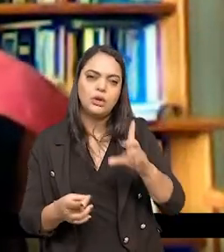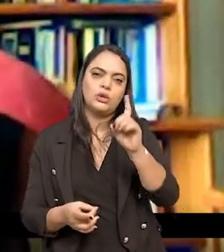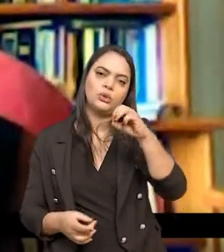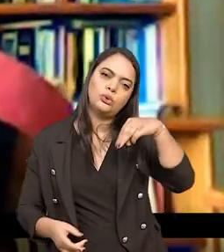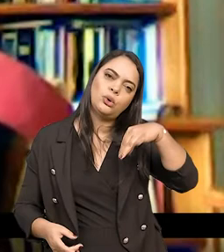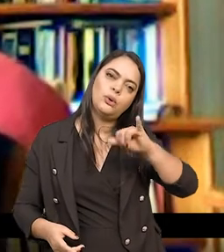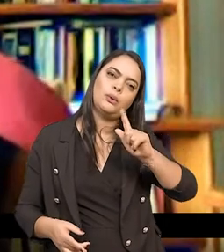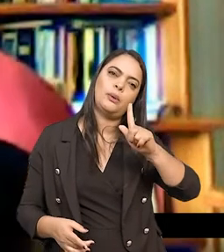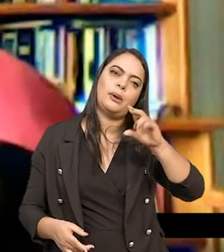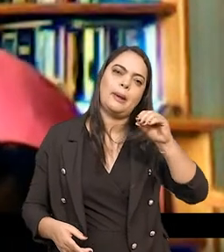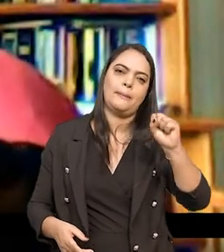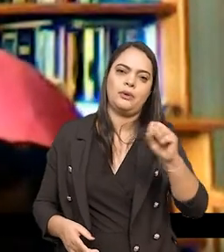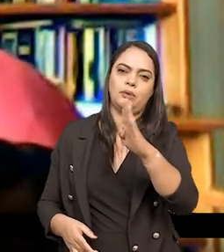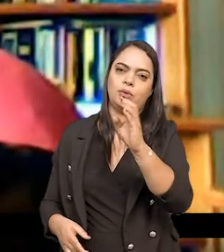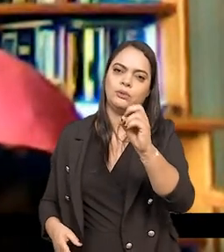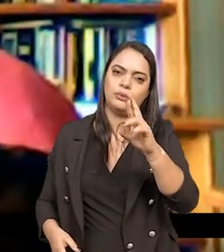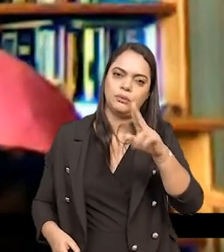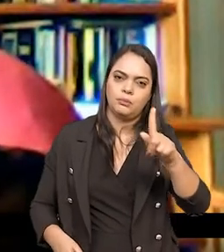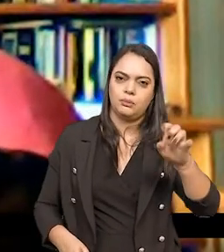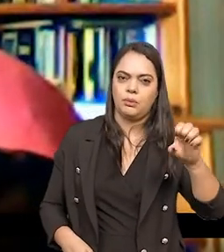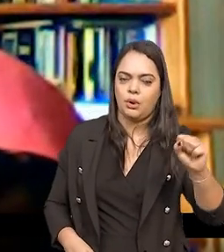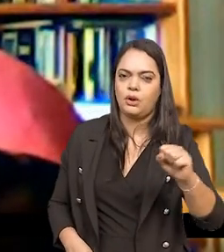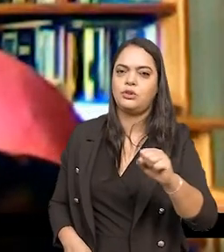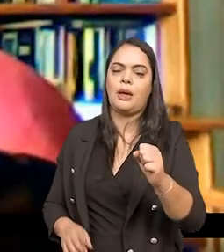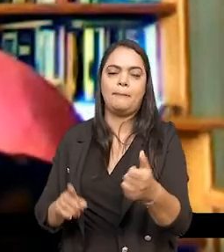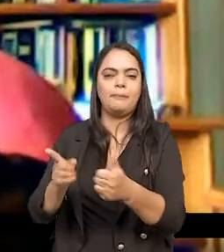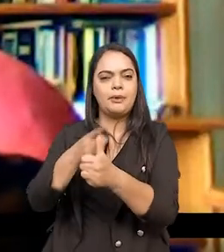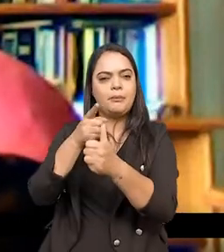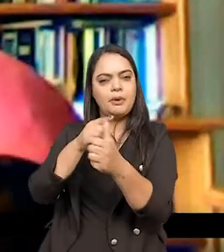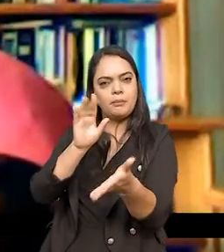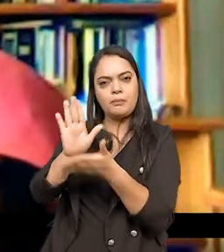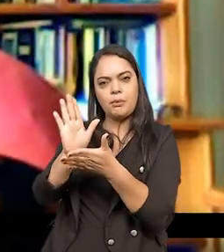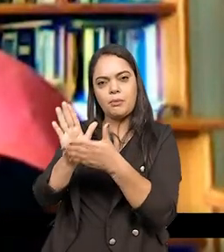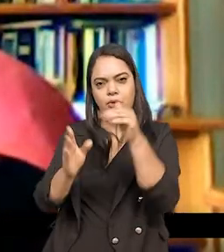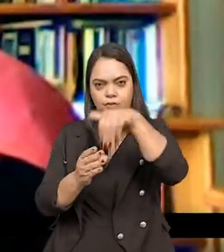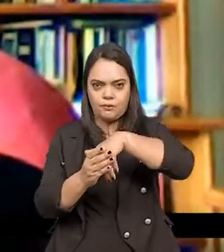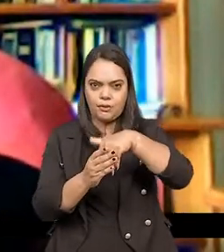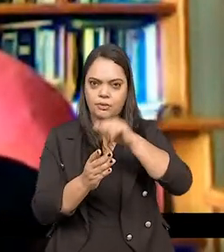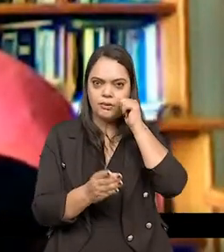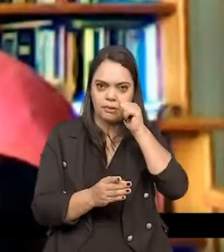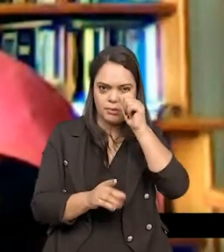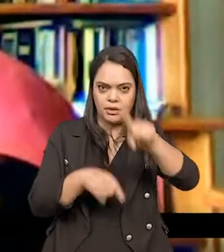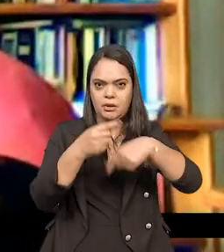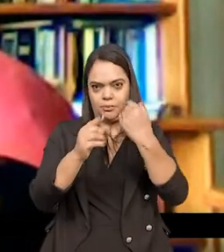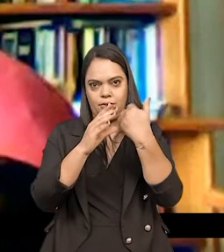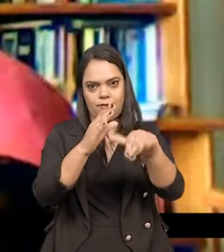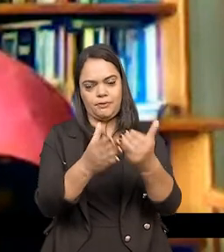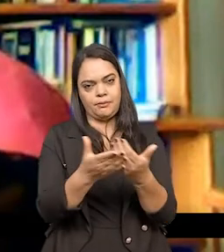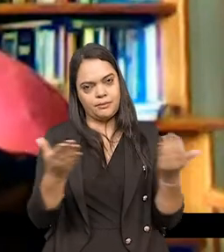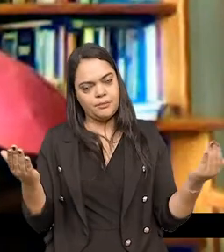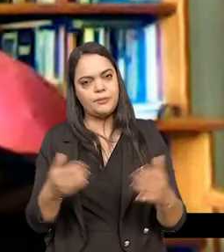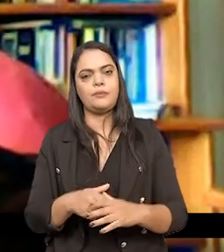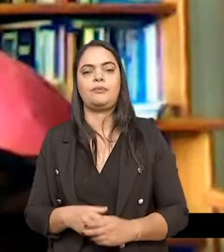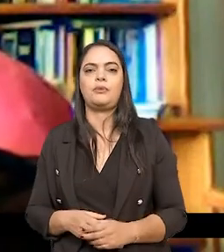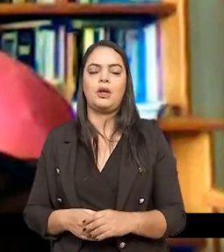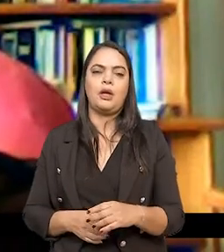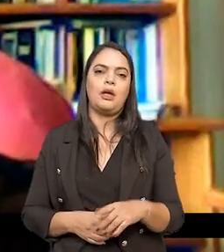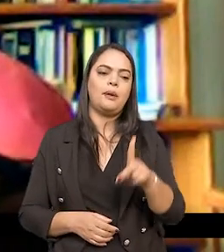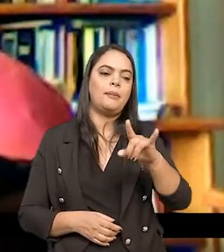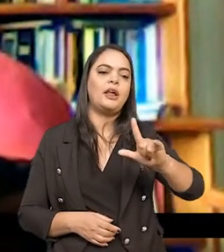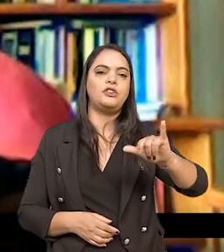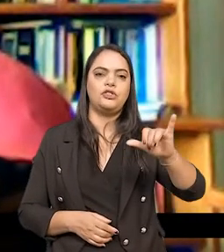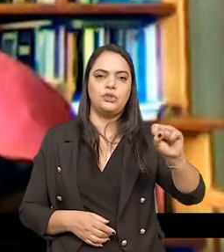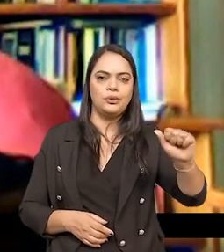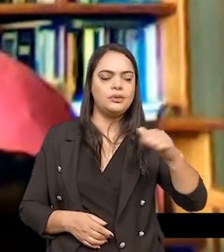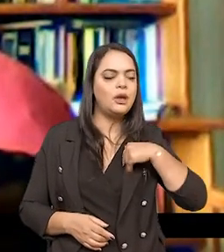Domingos Borges de Barros sobre a primeira proposta do voto feminino, tá? Eu mando para vocês depois. E eu diria para a Dilza